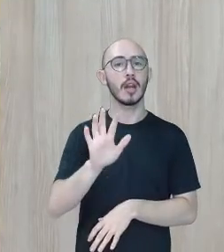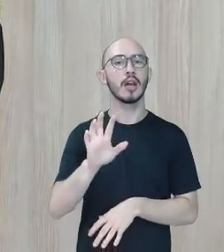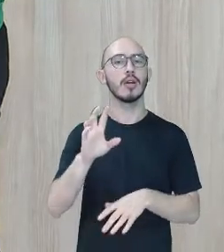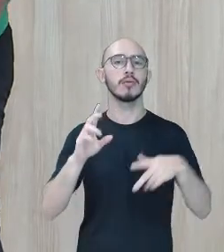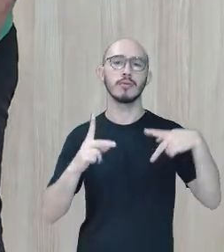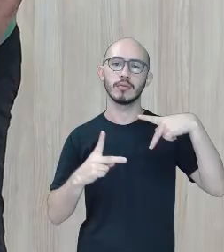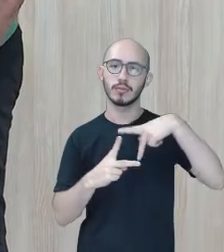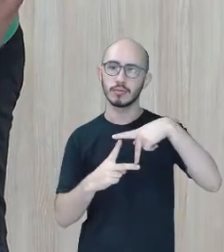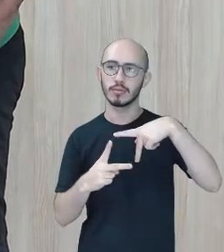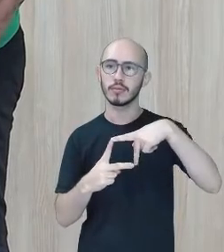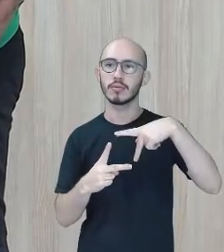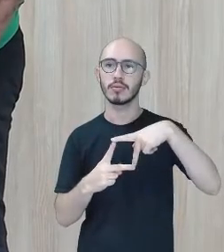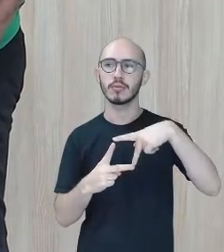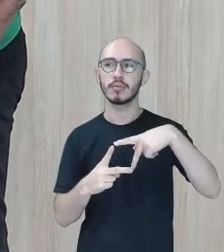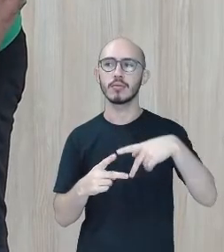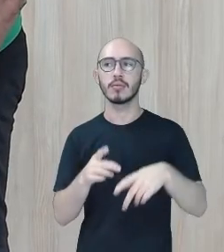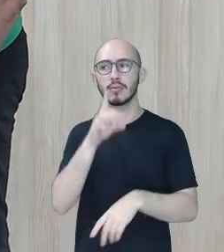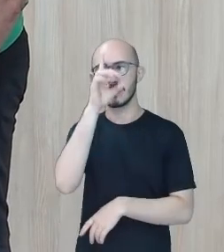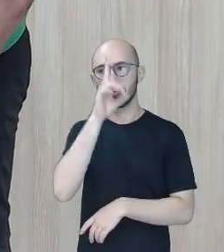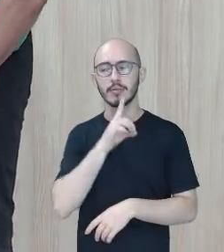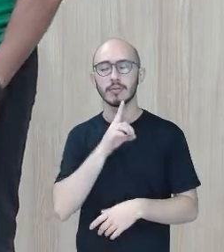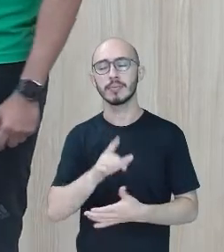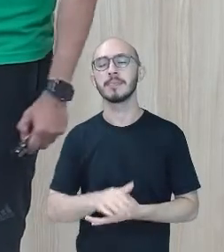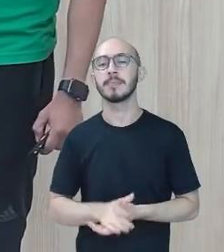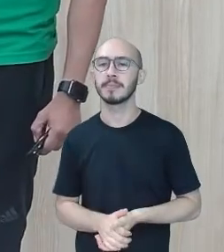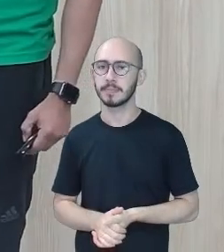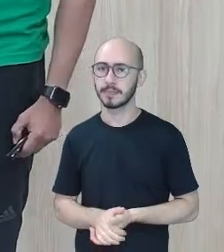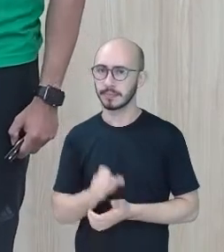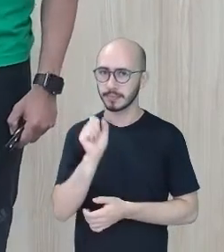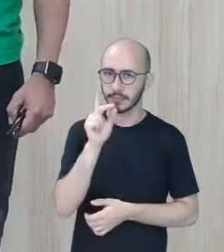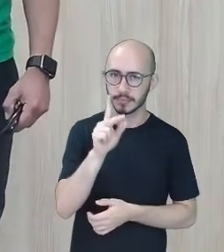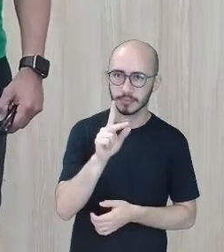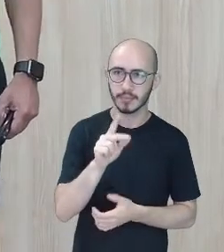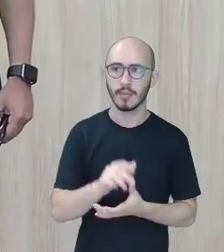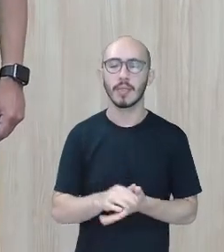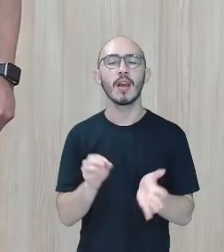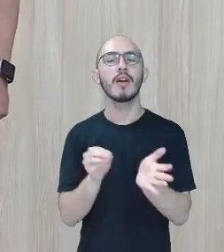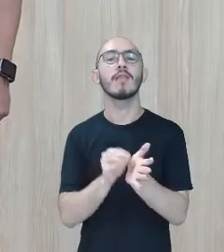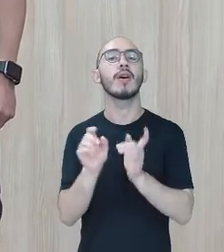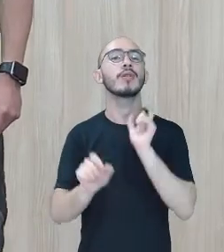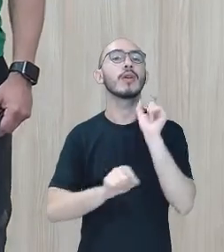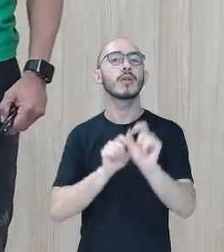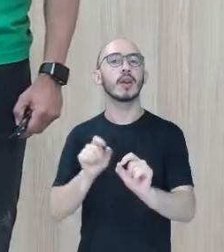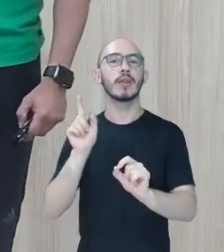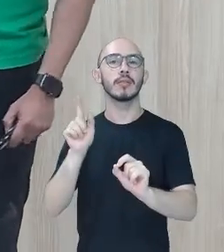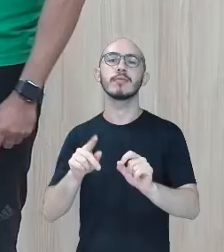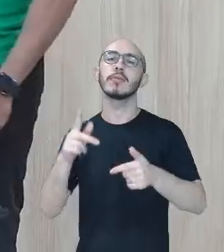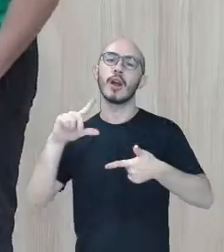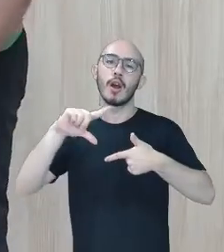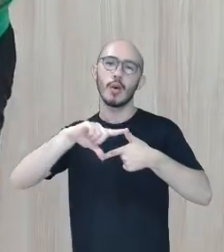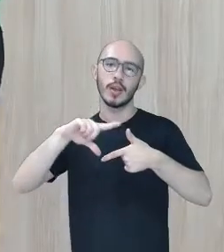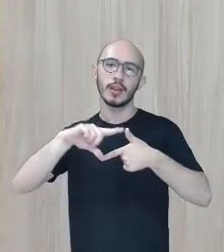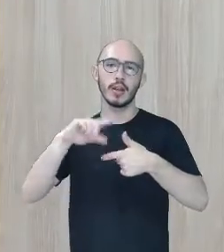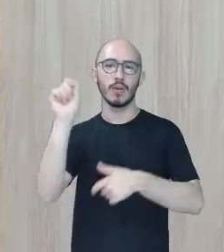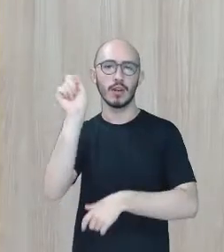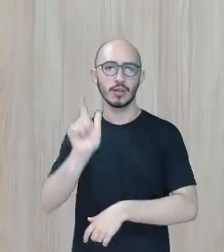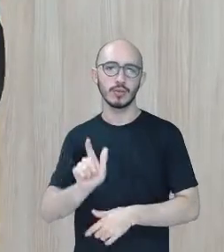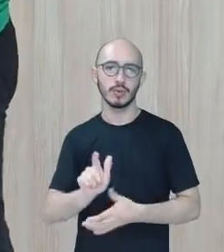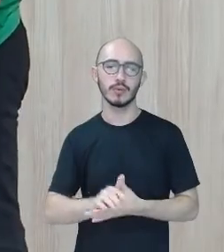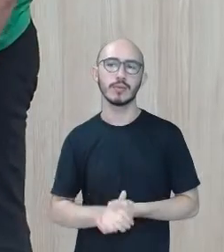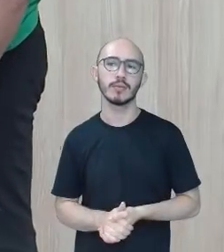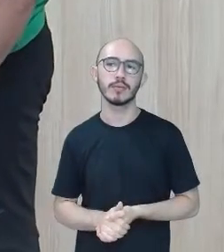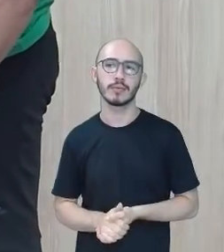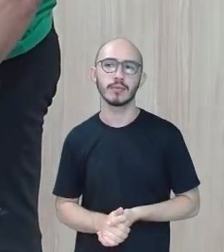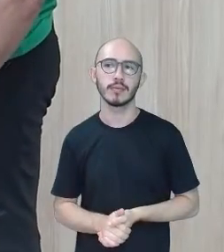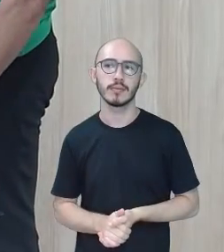área do quadrado amarelo, beleza? Falta só agora a área do retângulozinho aí azul,